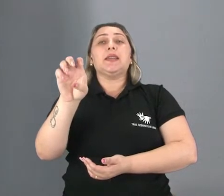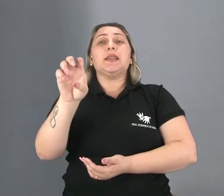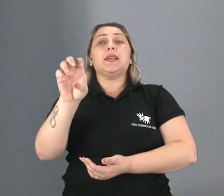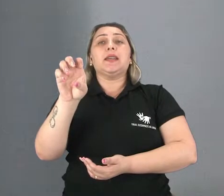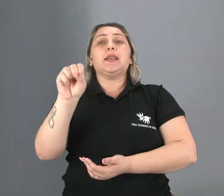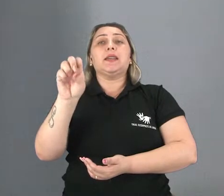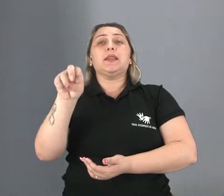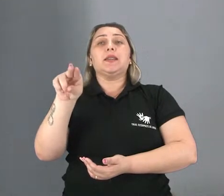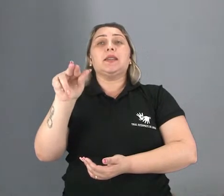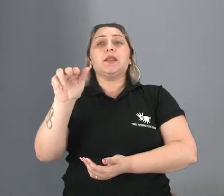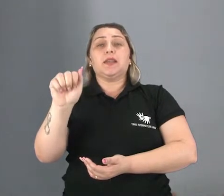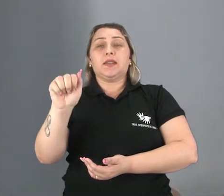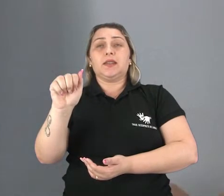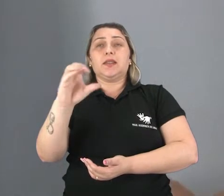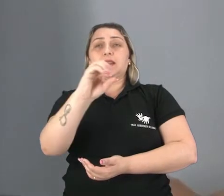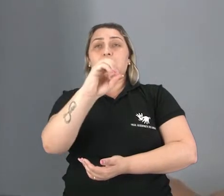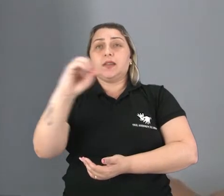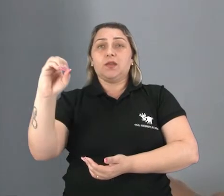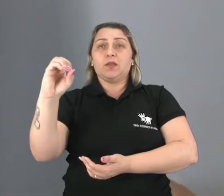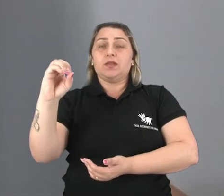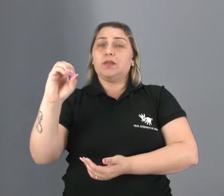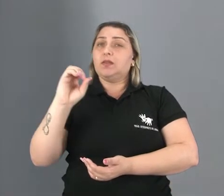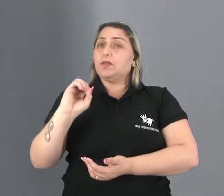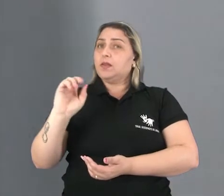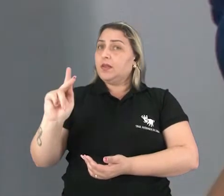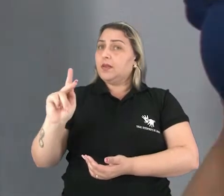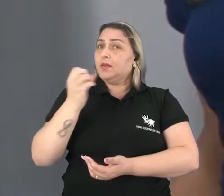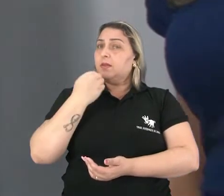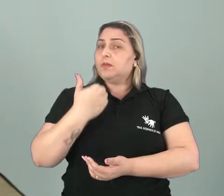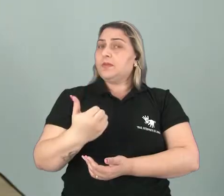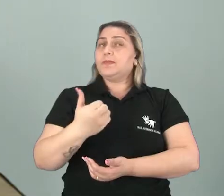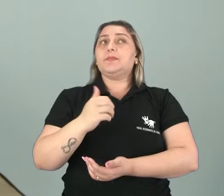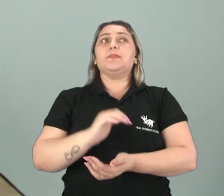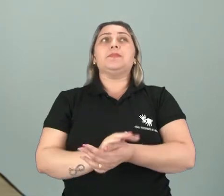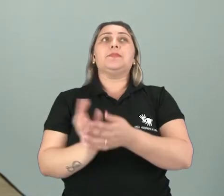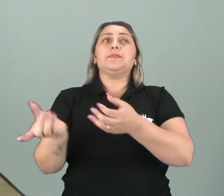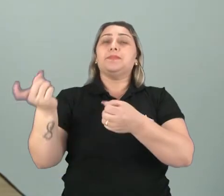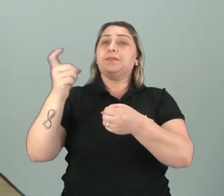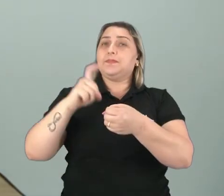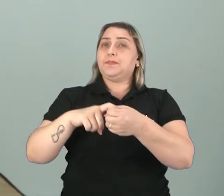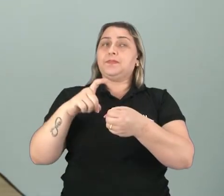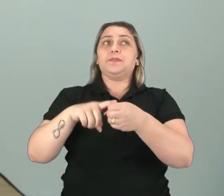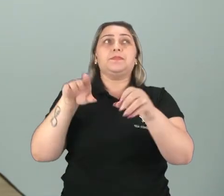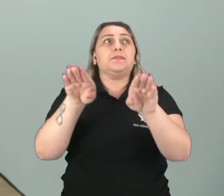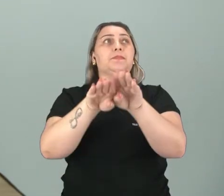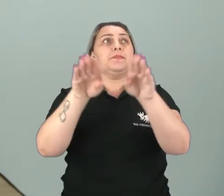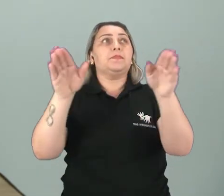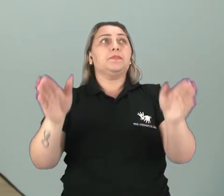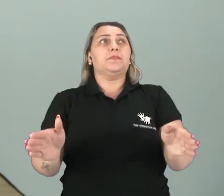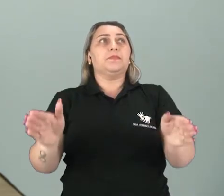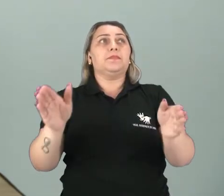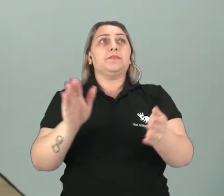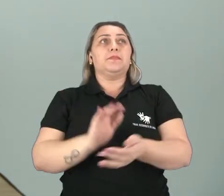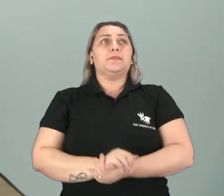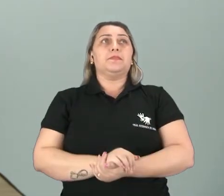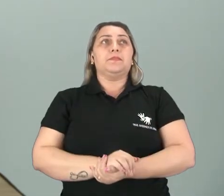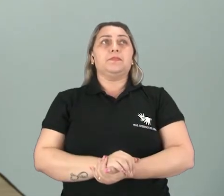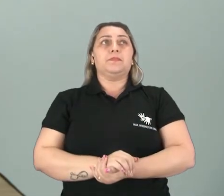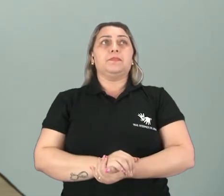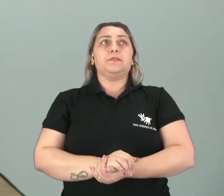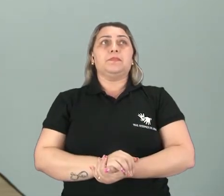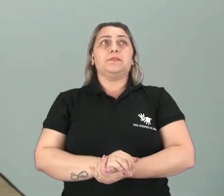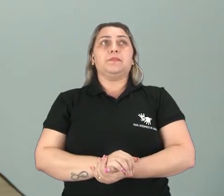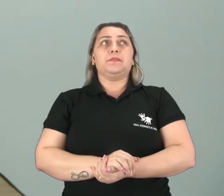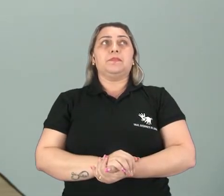redondas. Ok? Muito bem. Vamos voltar aqui para a mesa. Bom,